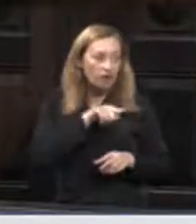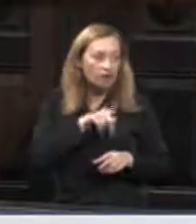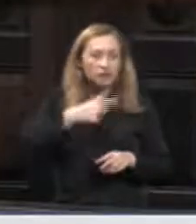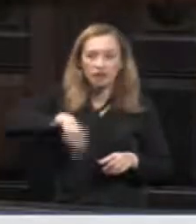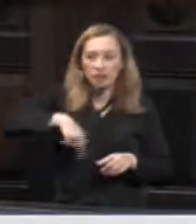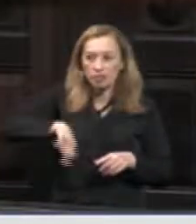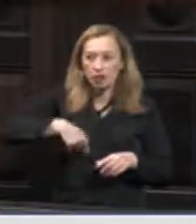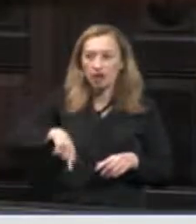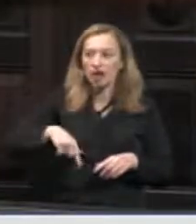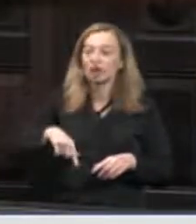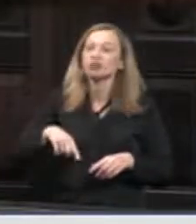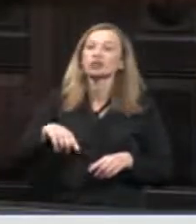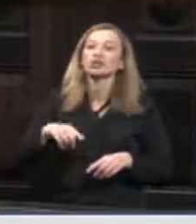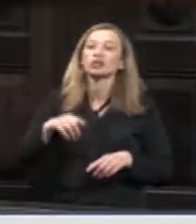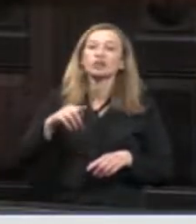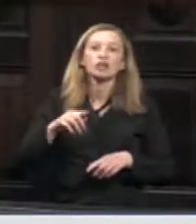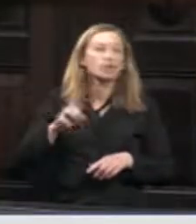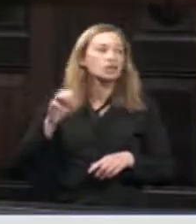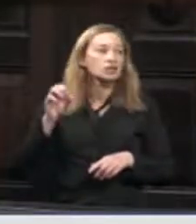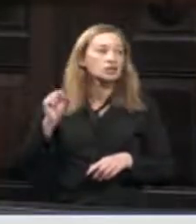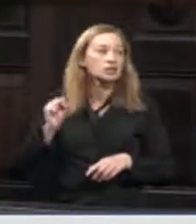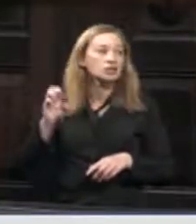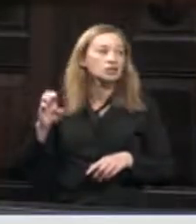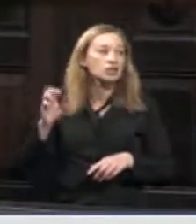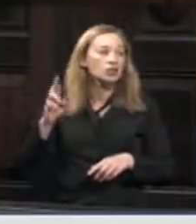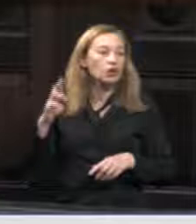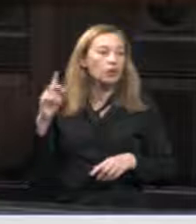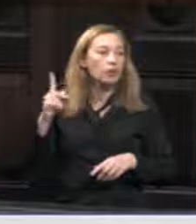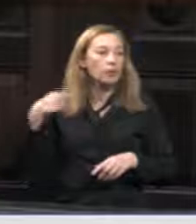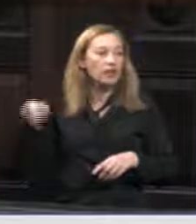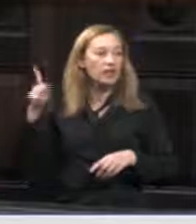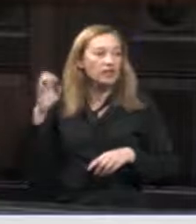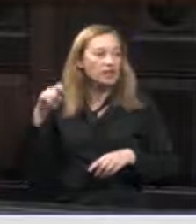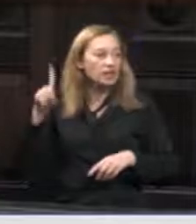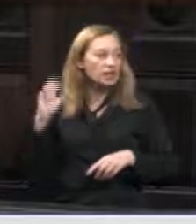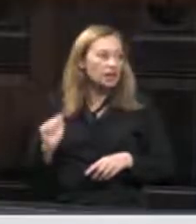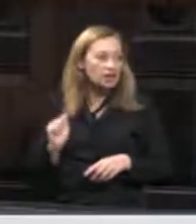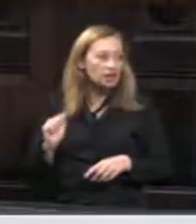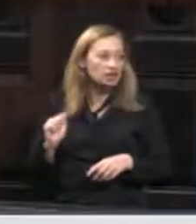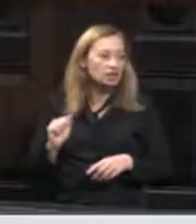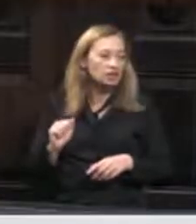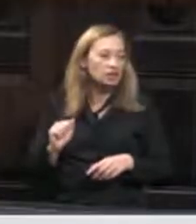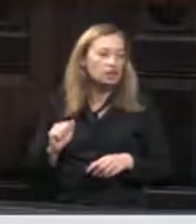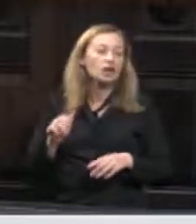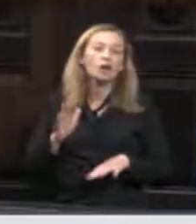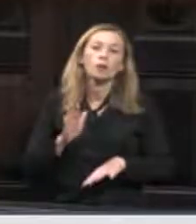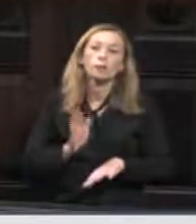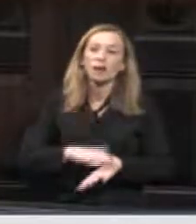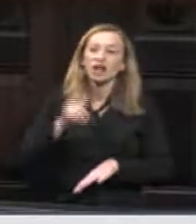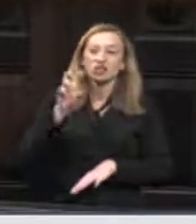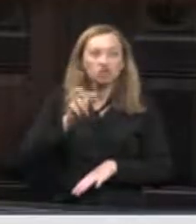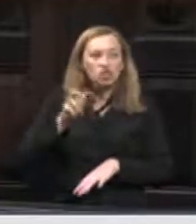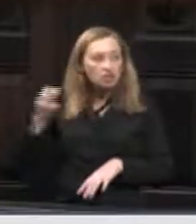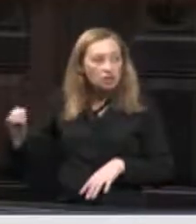Paracambi, Seropédica e Itaguaí. São mais de 500 mil